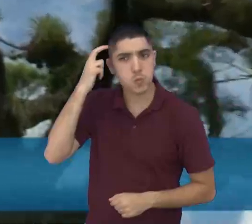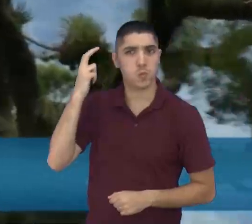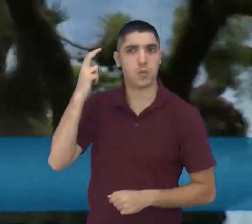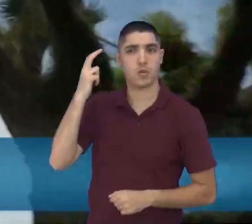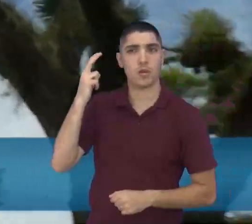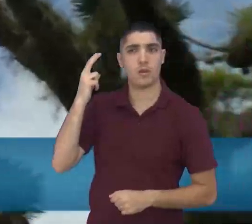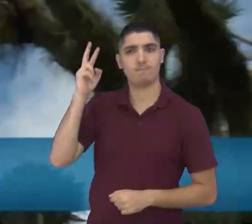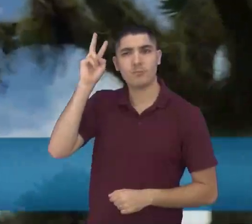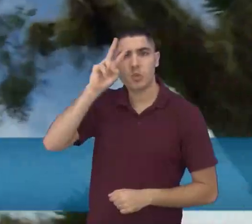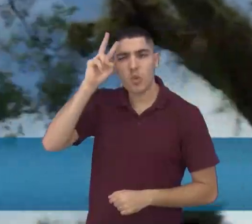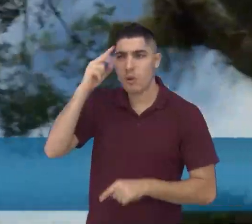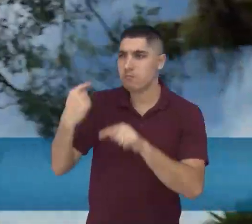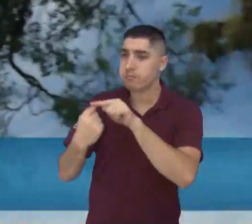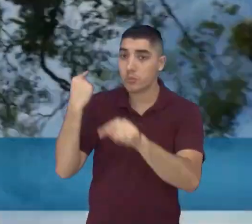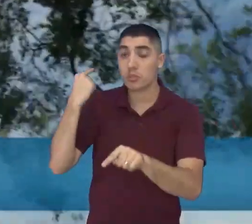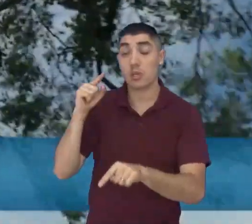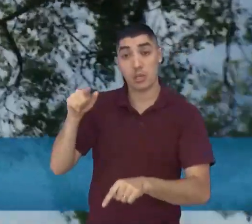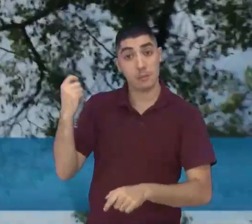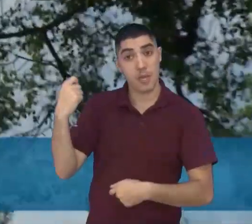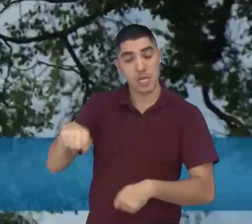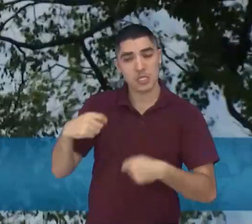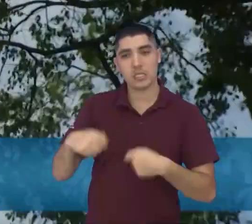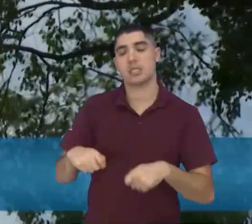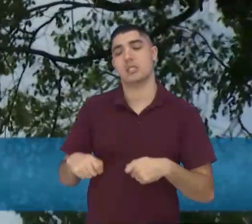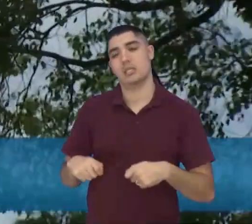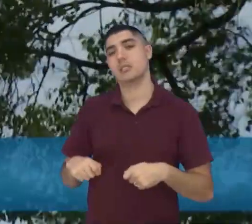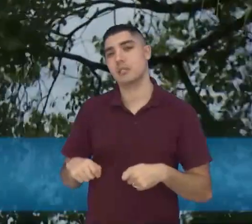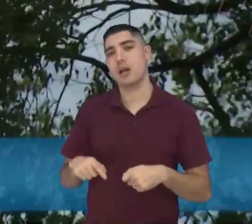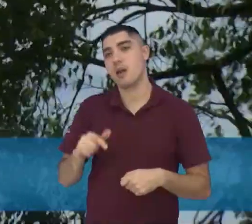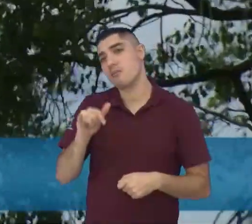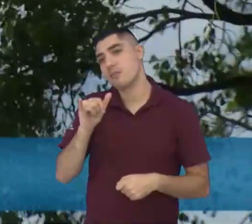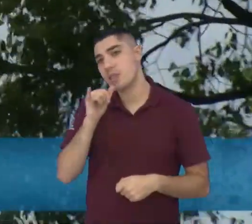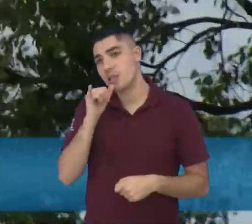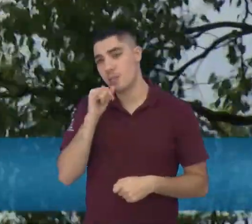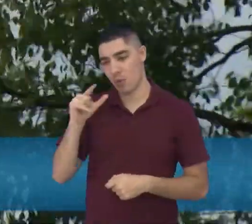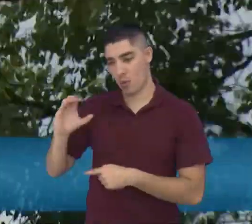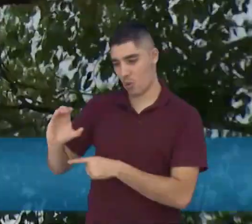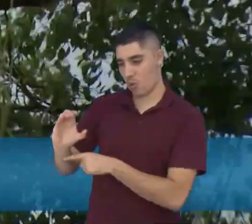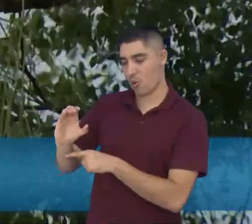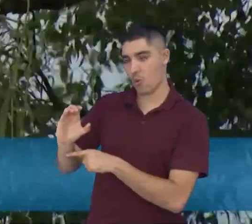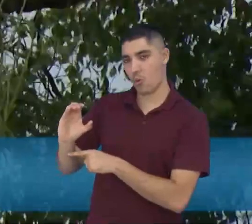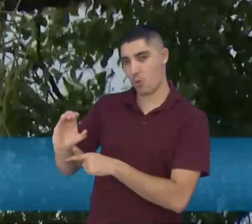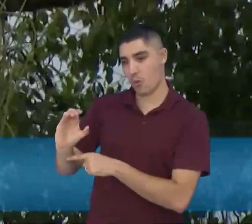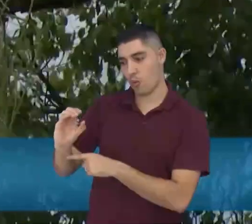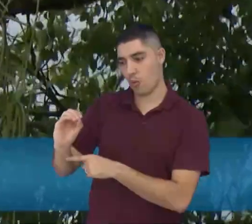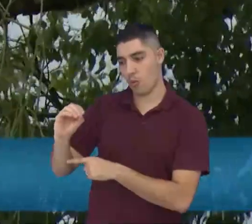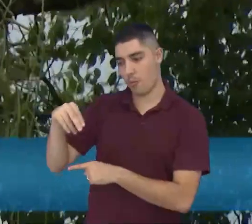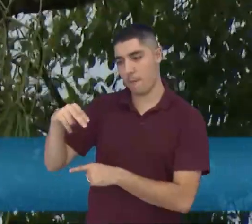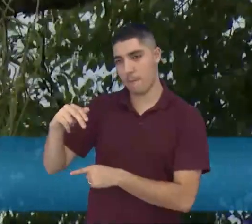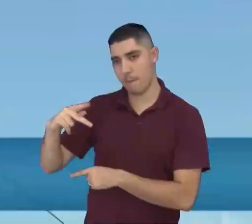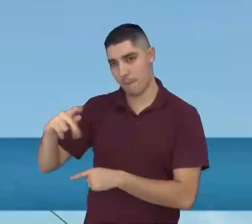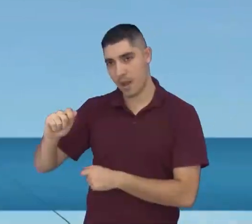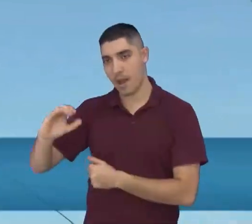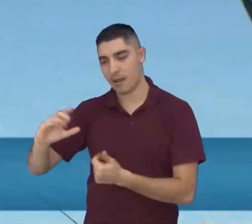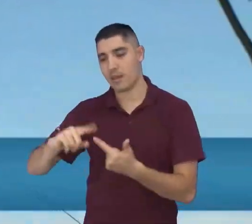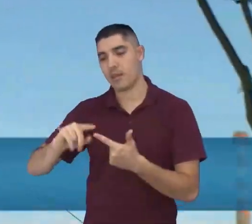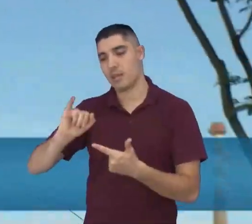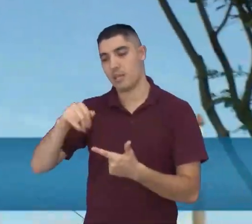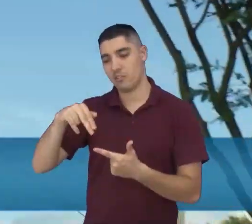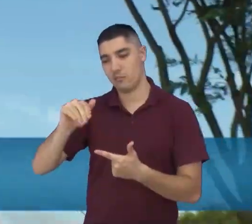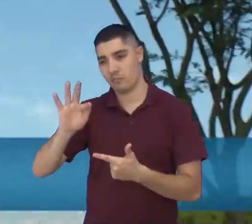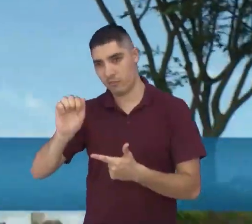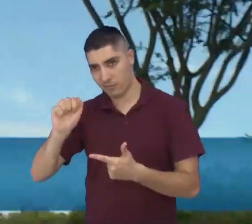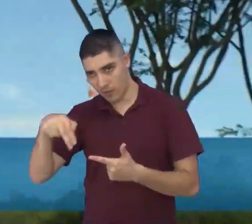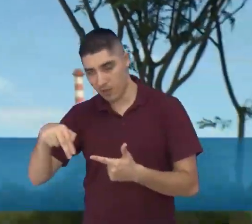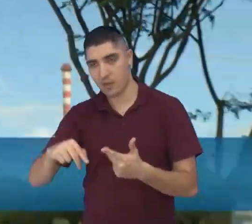e digna de um tombamento, vamos dizer, pelo COMPAC, pelo IFAM, pelo, vamos dizer